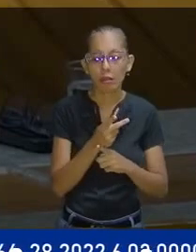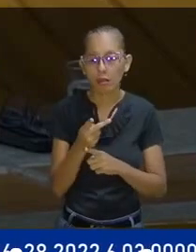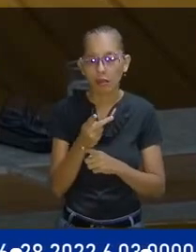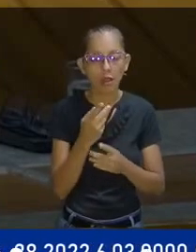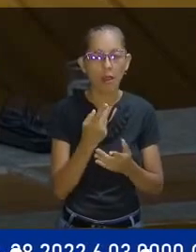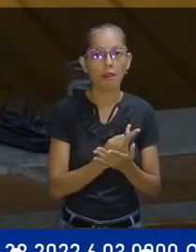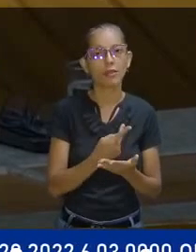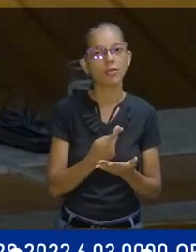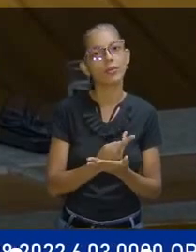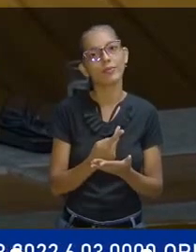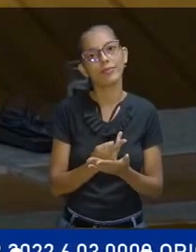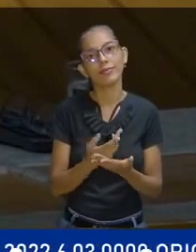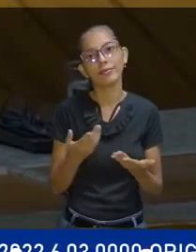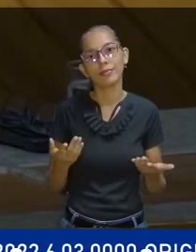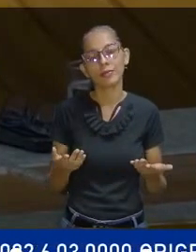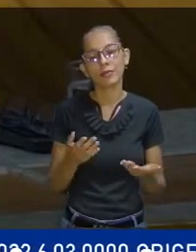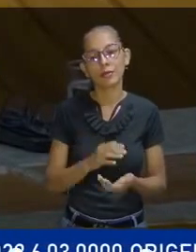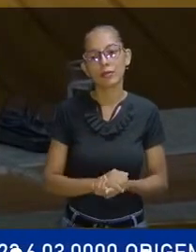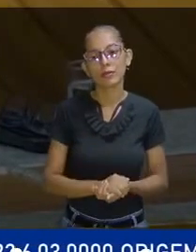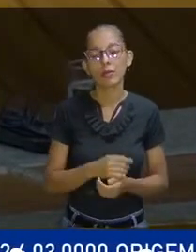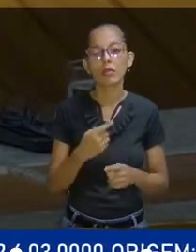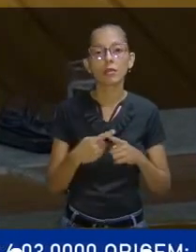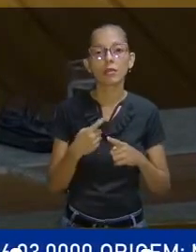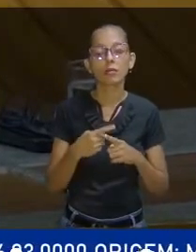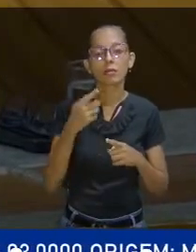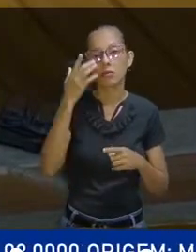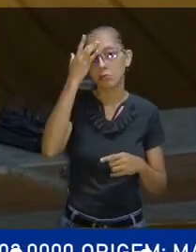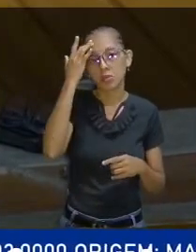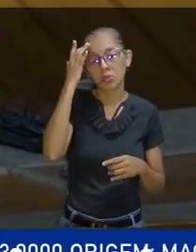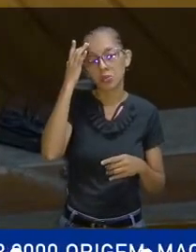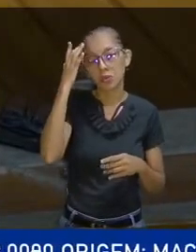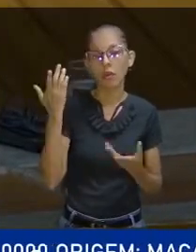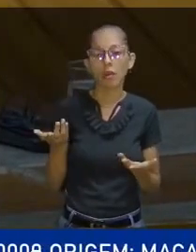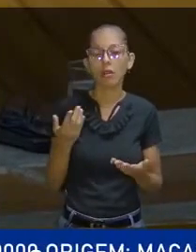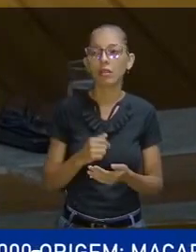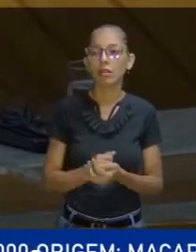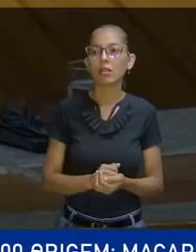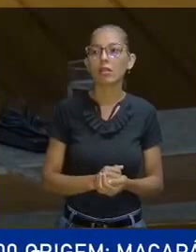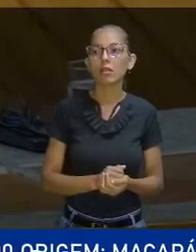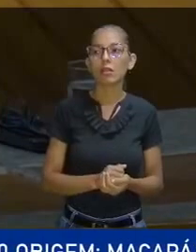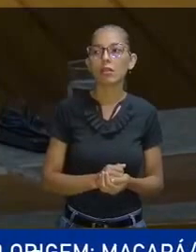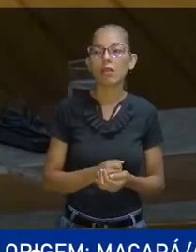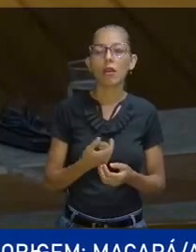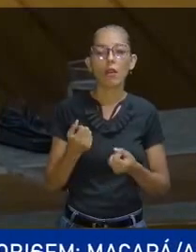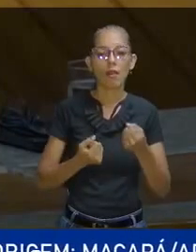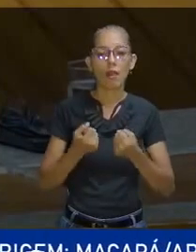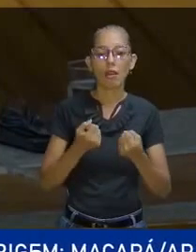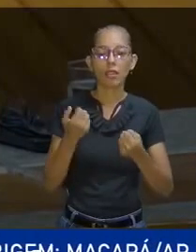ninguém sai com um carro, né, com uma placa em cima, dizendo assim, aqui tem